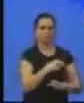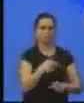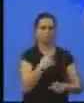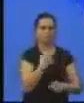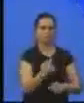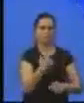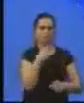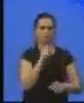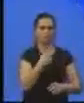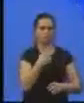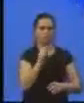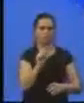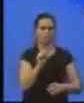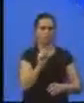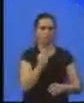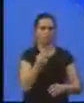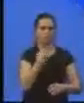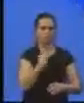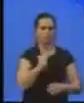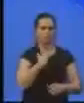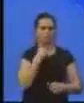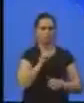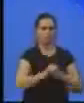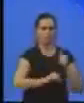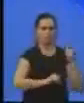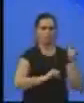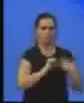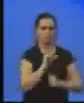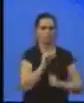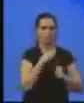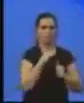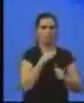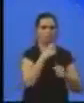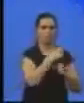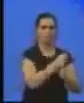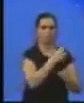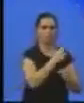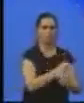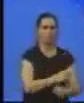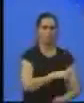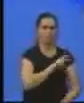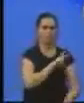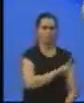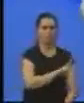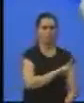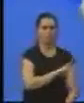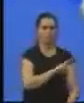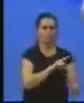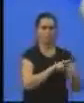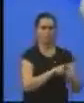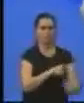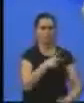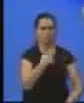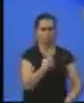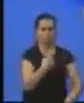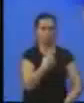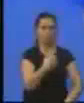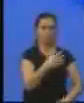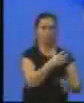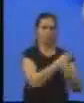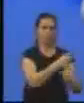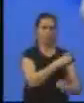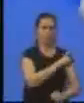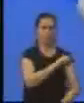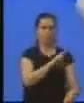segundo, aí ela vira número. Então, quando t é igual a segundo, eu vou calcular v de 1, ou